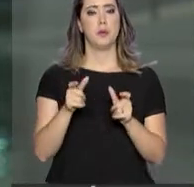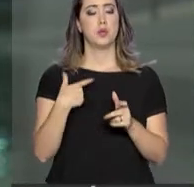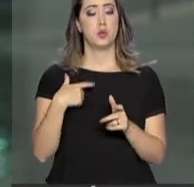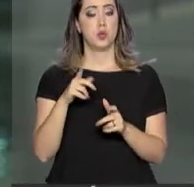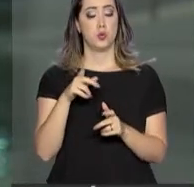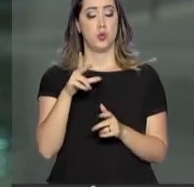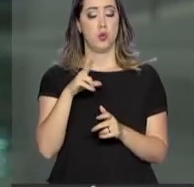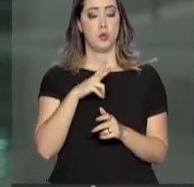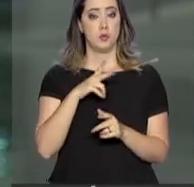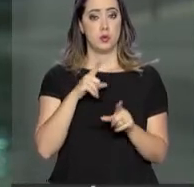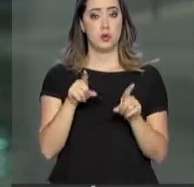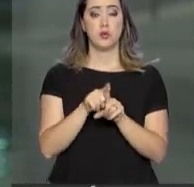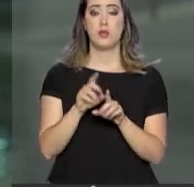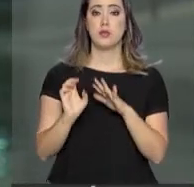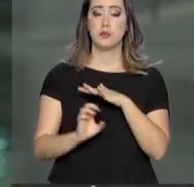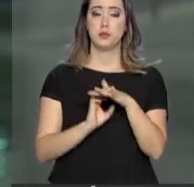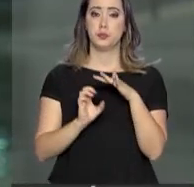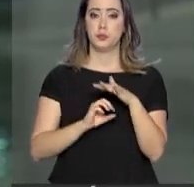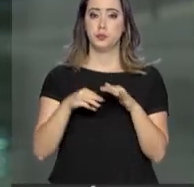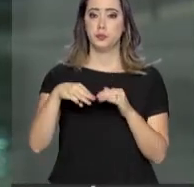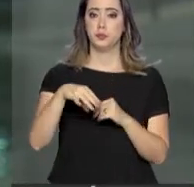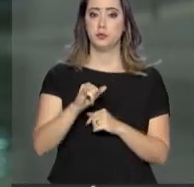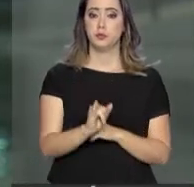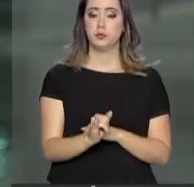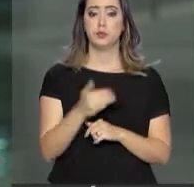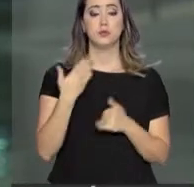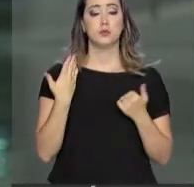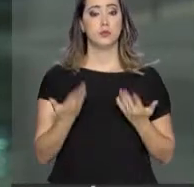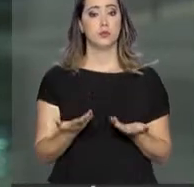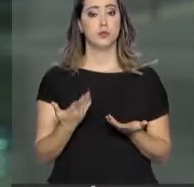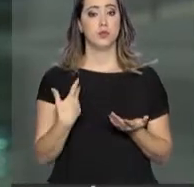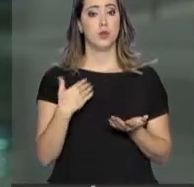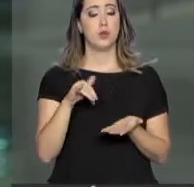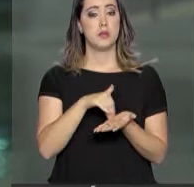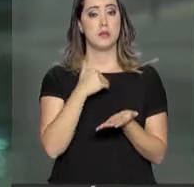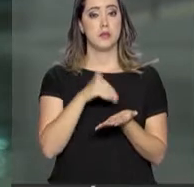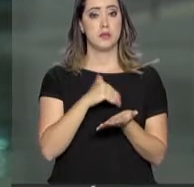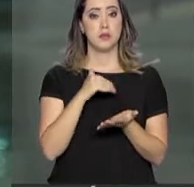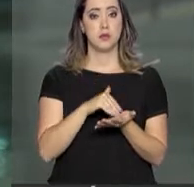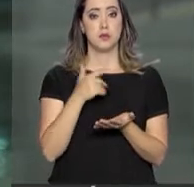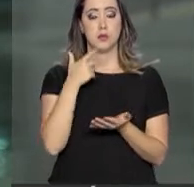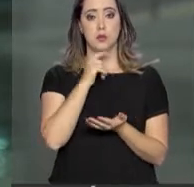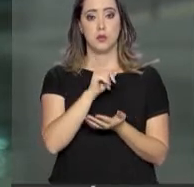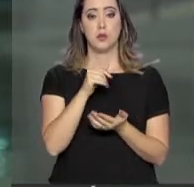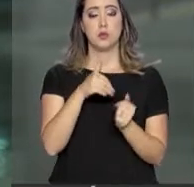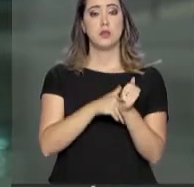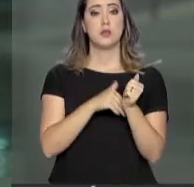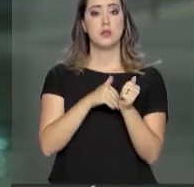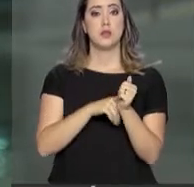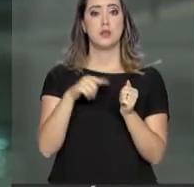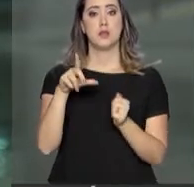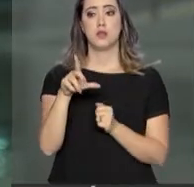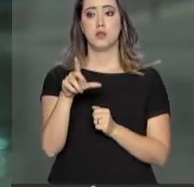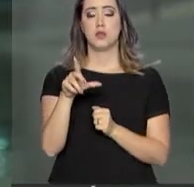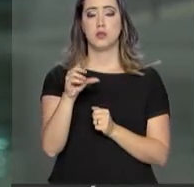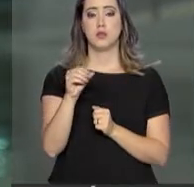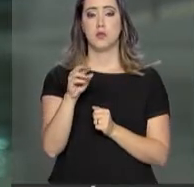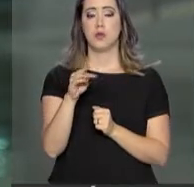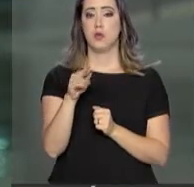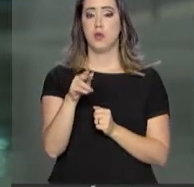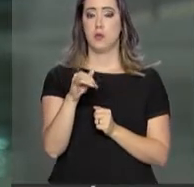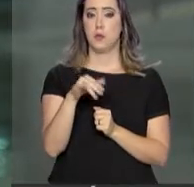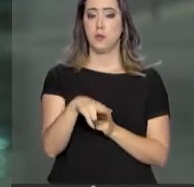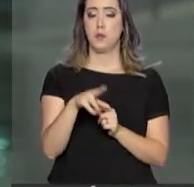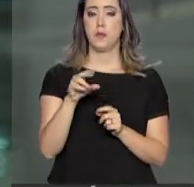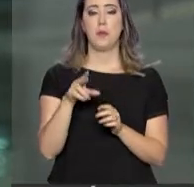físicas e micro empreendedores individuais o cadastro para obter a senha e login pode ser feito pelo site